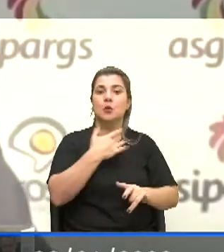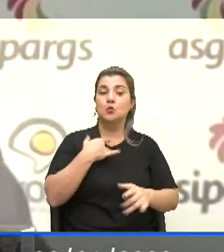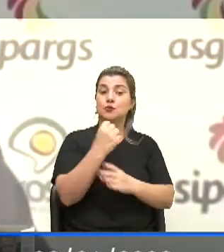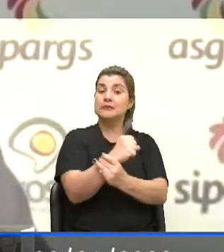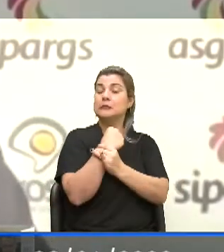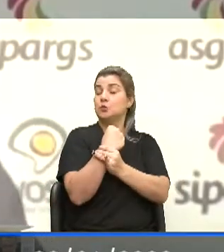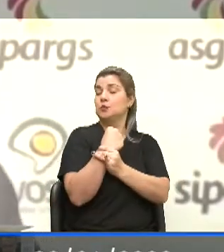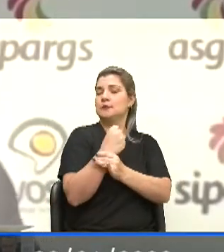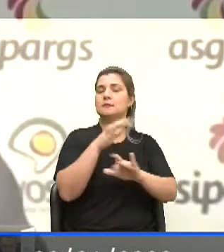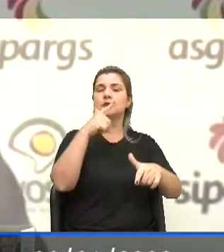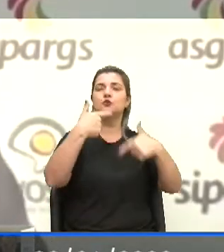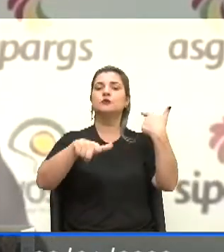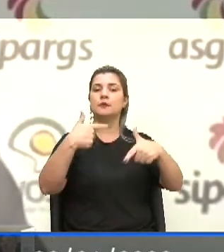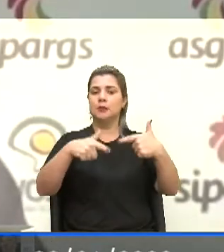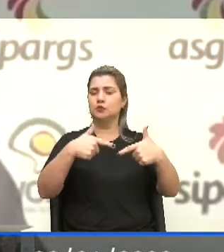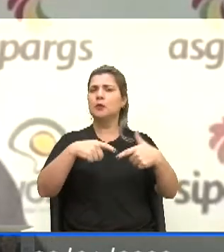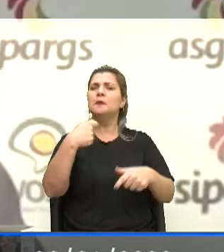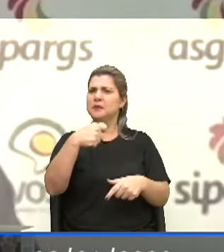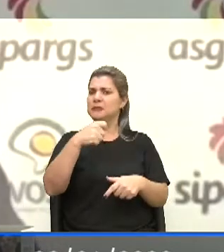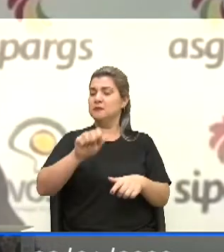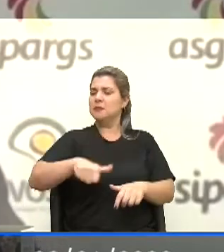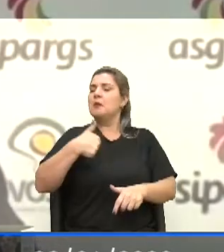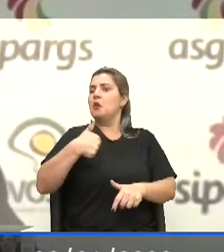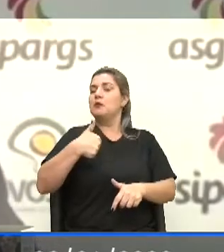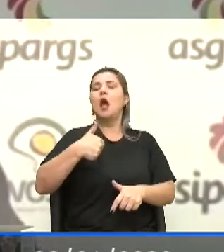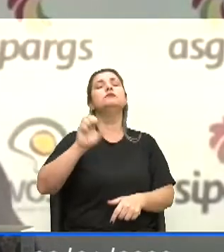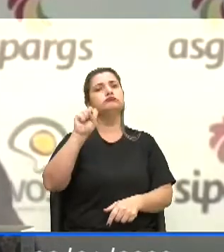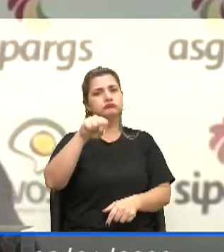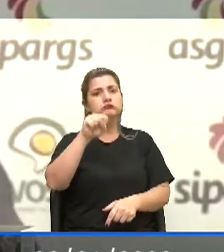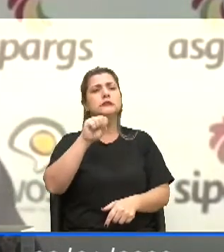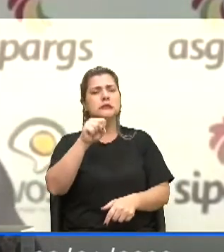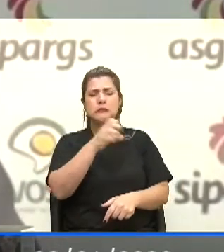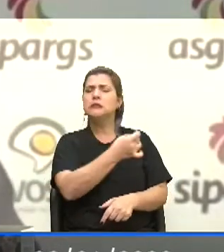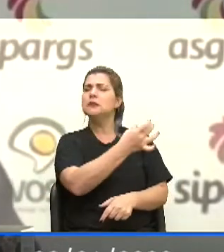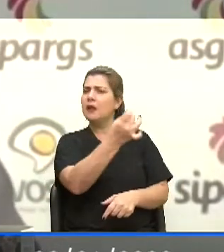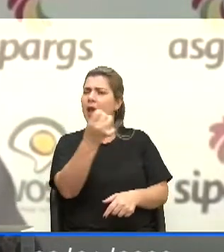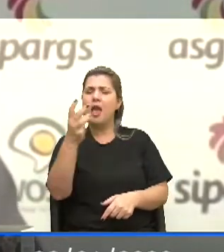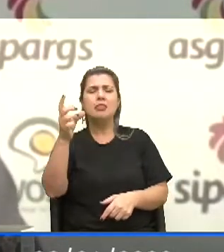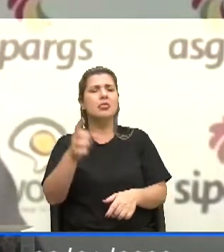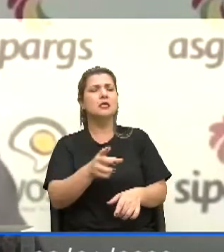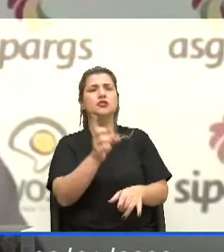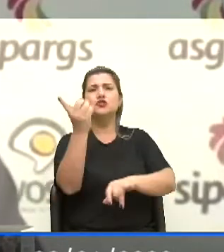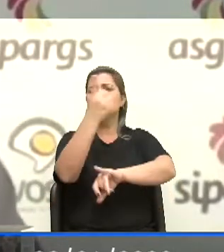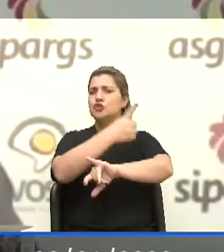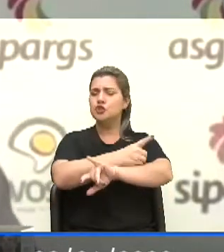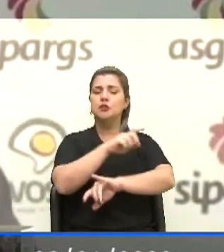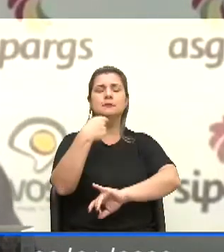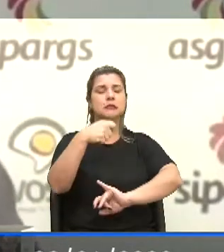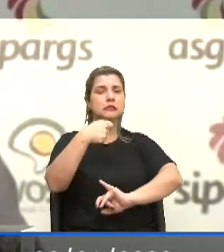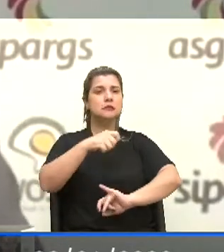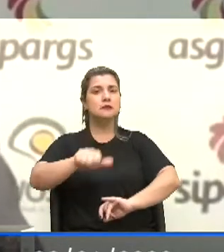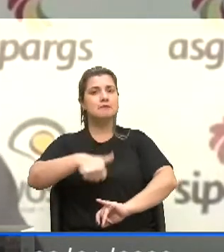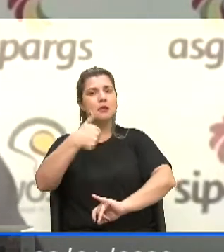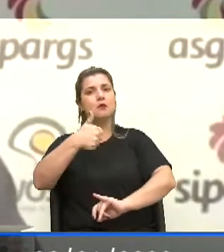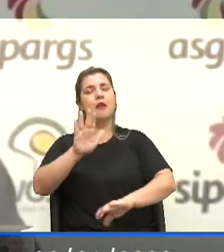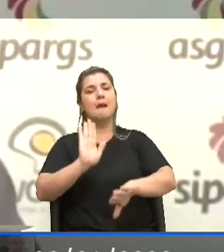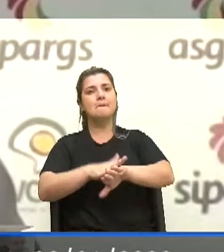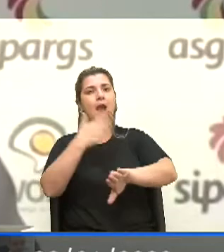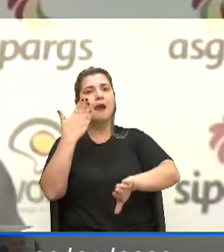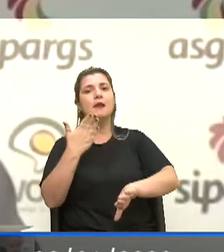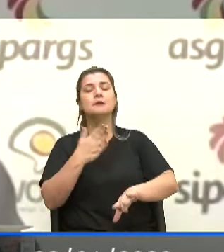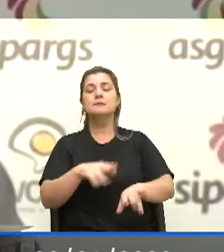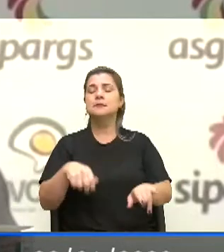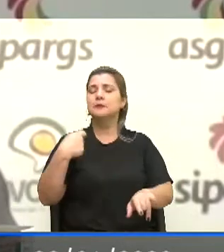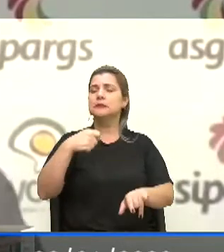indústrias. Precisamos melhorar? Sim. Né, a cada dia nós vamos melhorar mais. Nós temos que cuidar